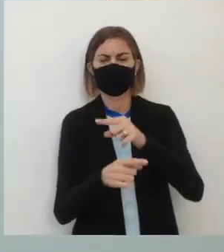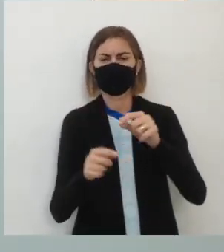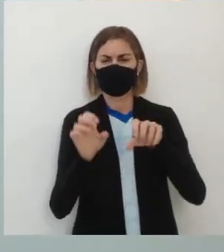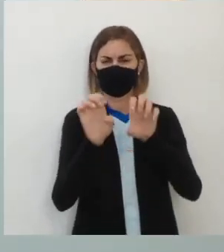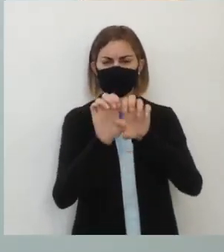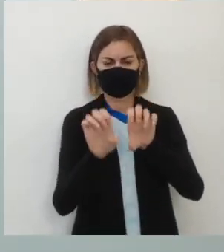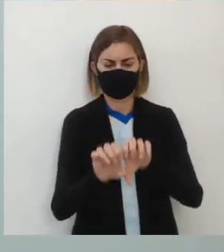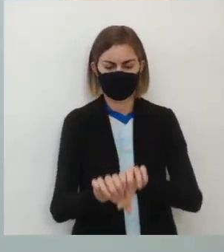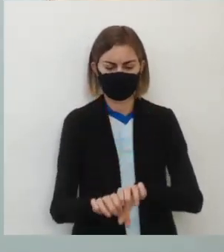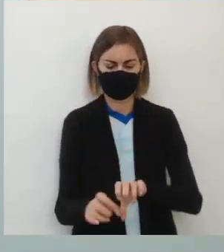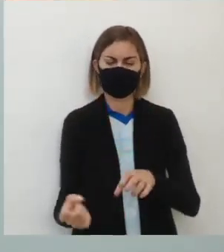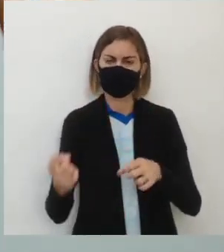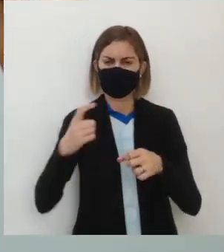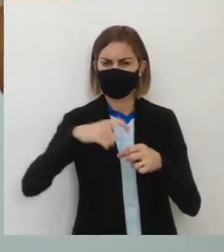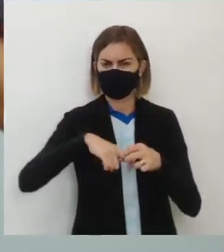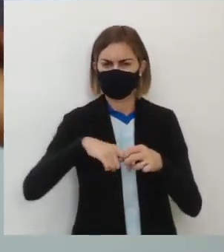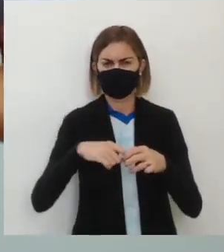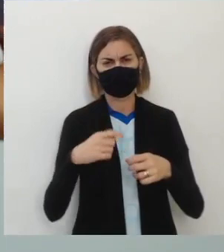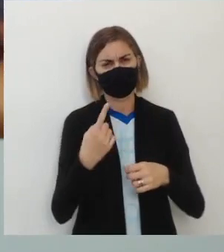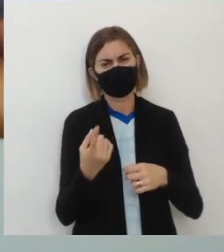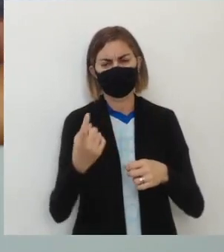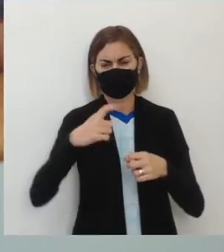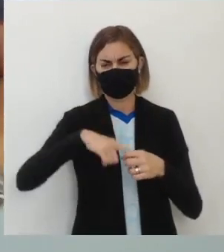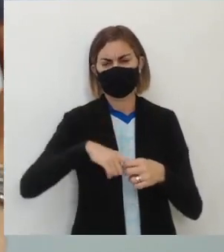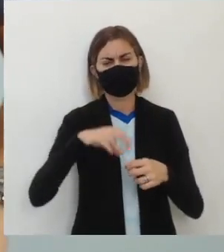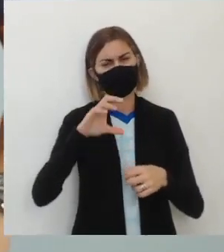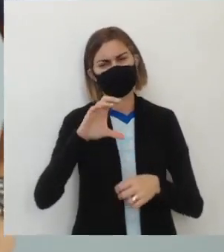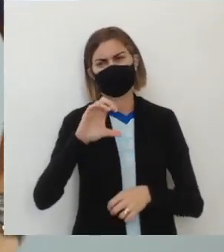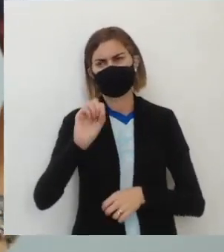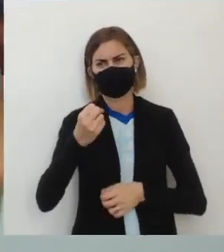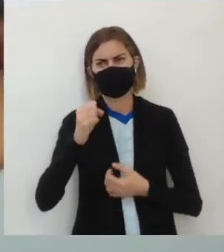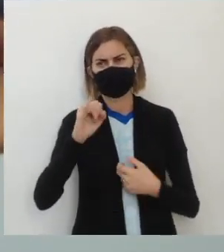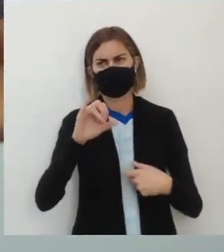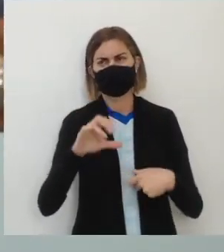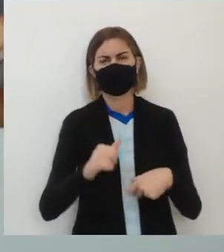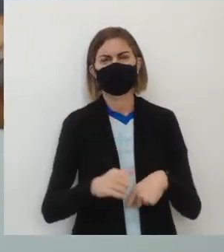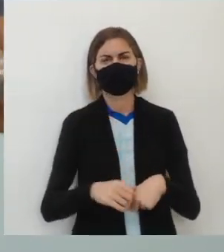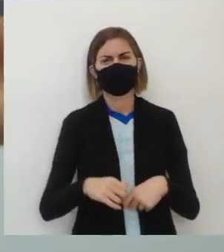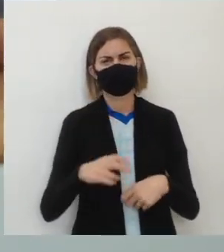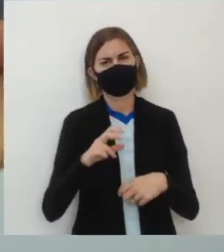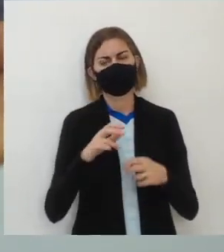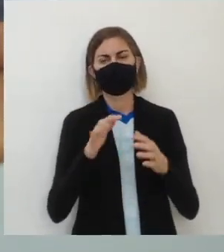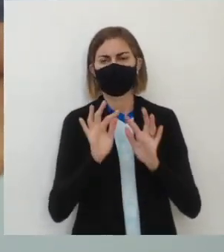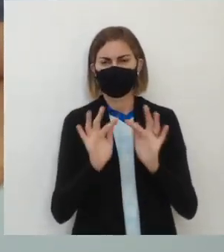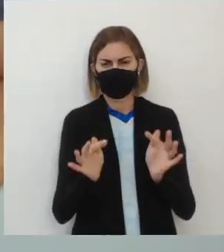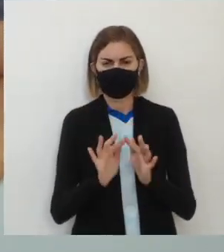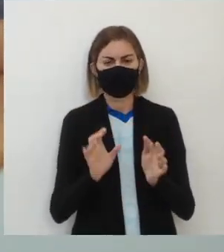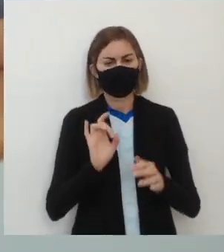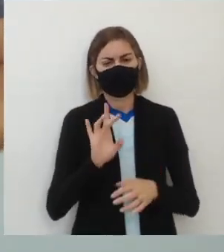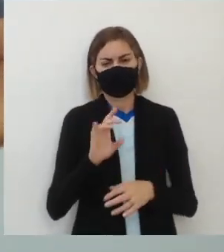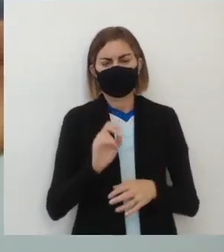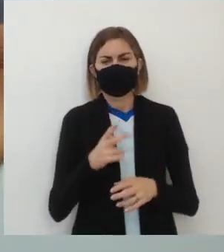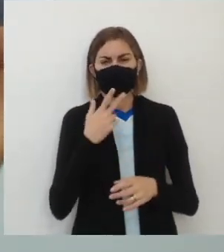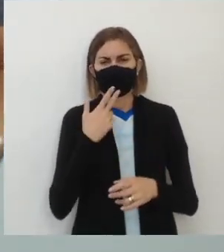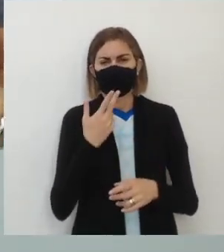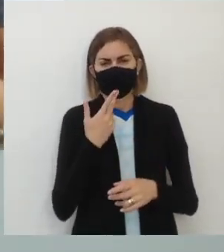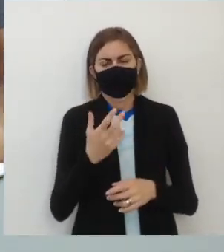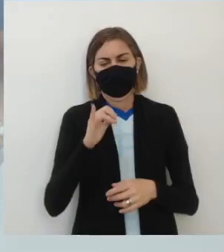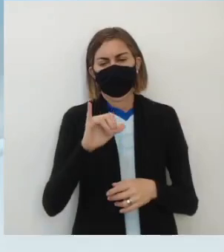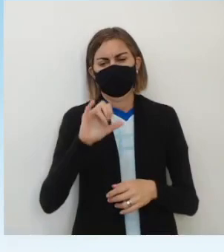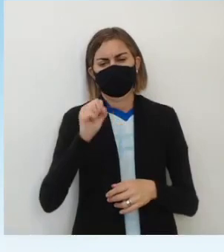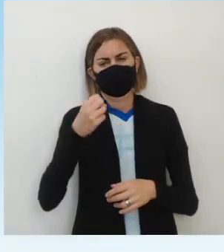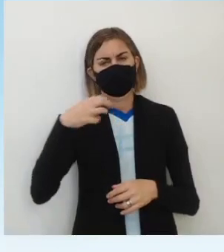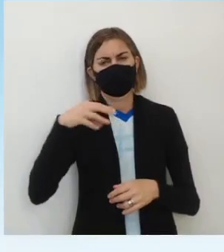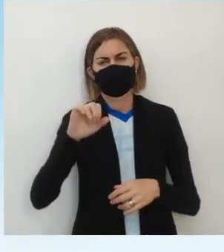estrutura vai voltar aqui para cima e vai voltar a ser cis. Então, em síntese, pessoal, só faz sentido falar em